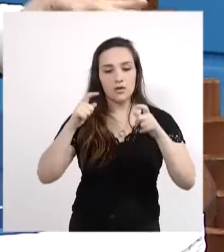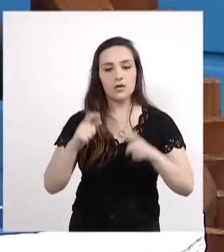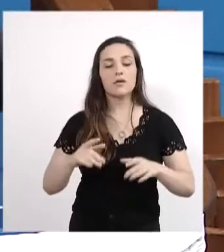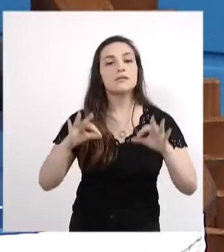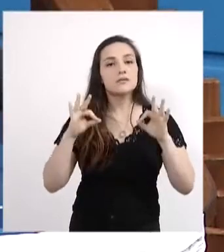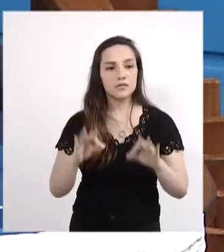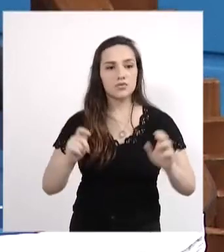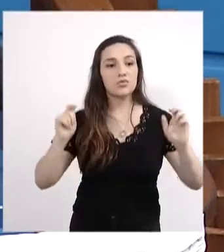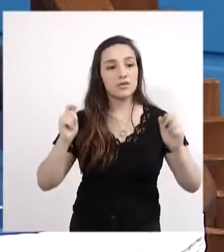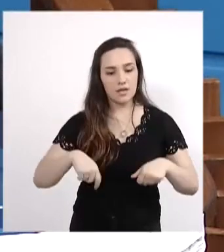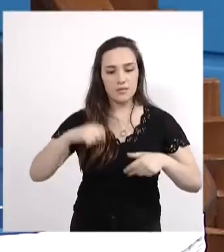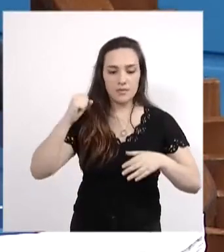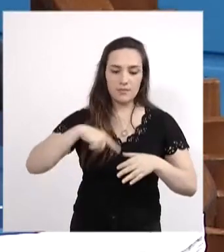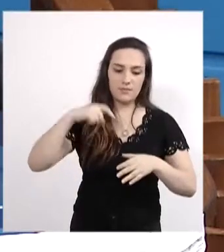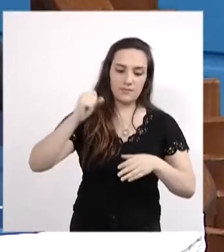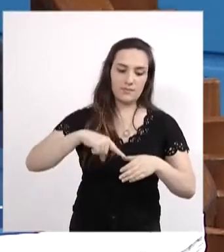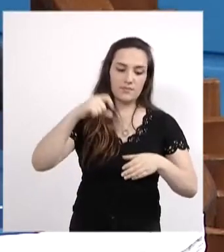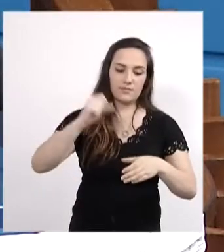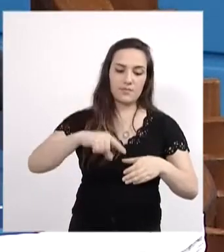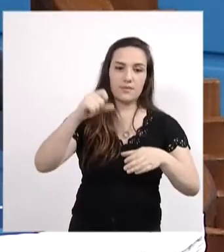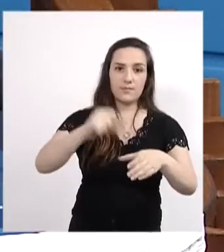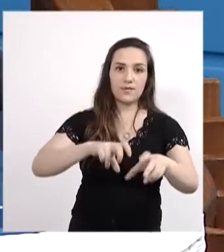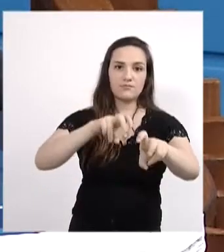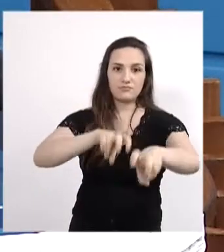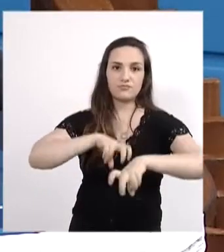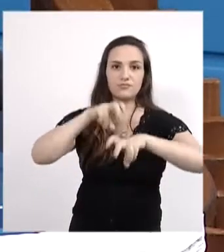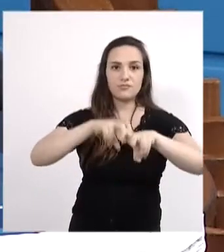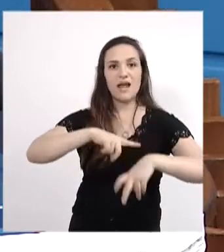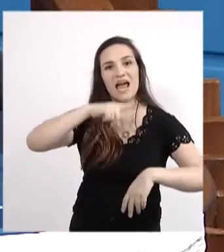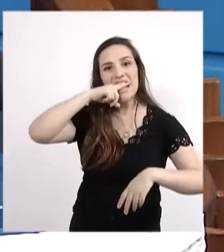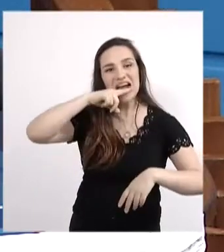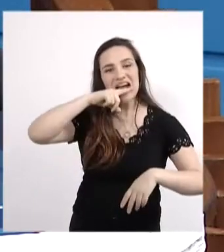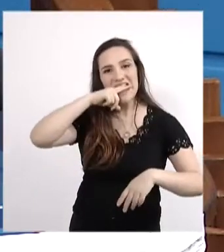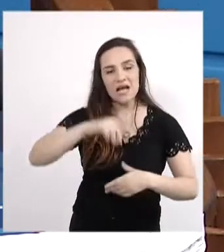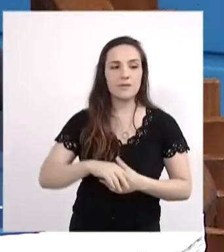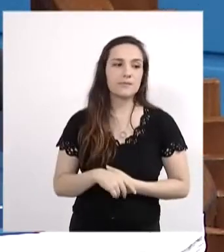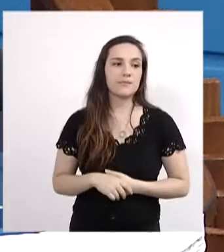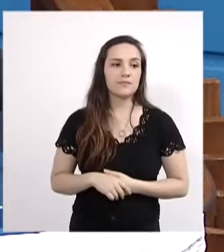da cana-de-açúcar. Isso significa